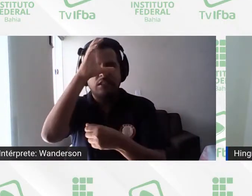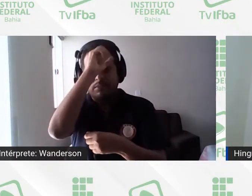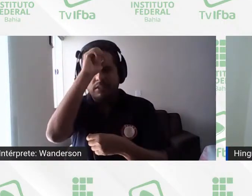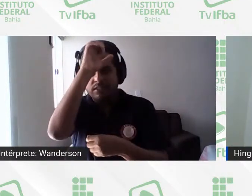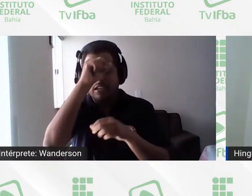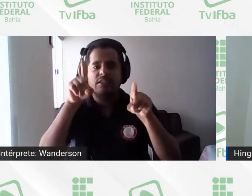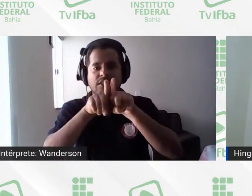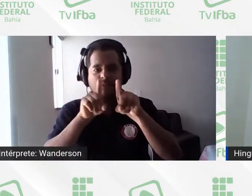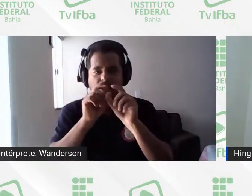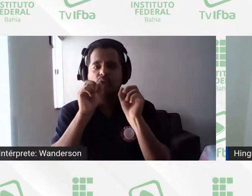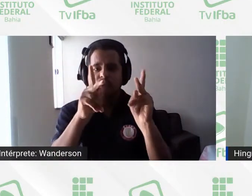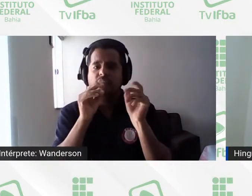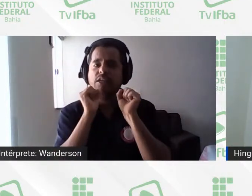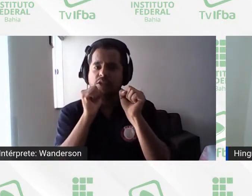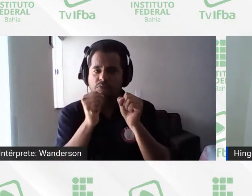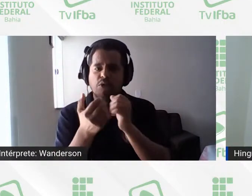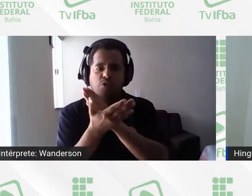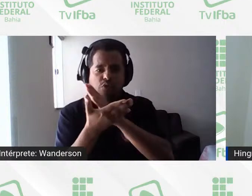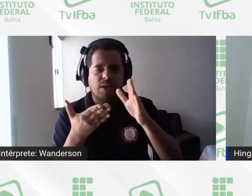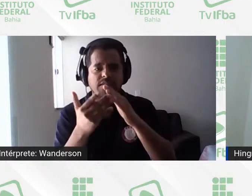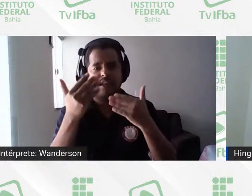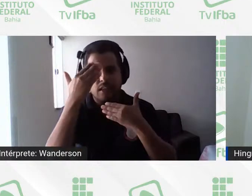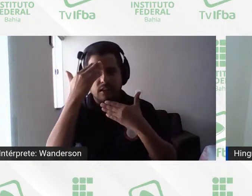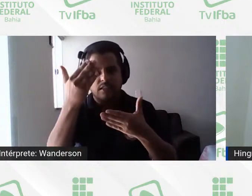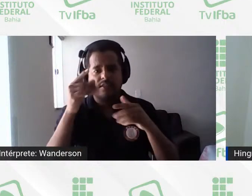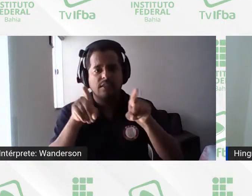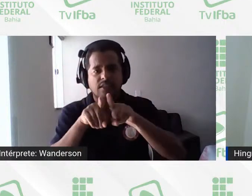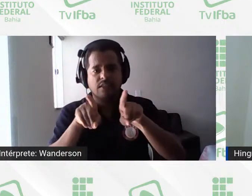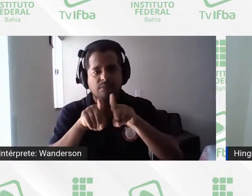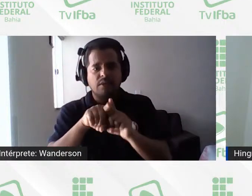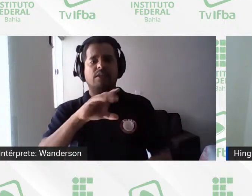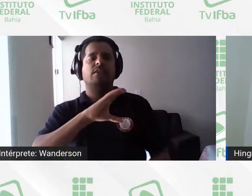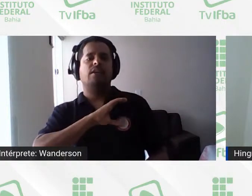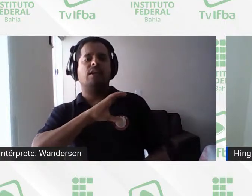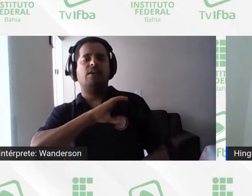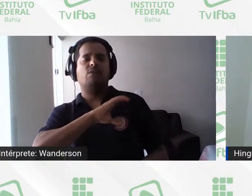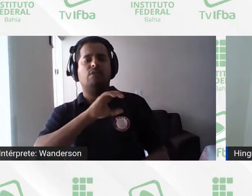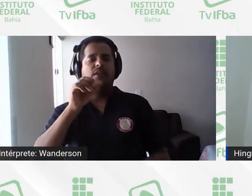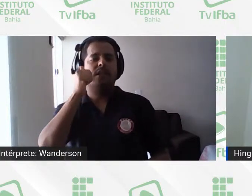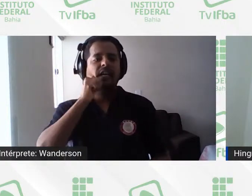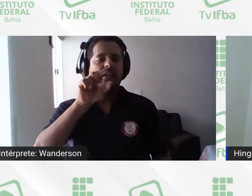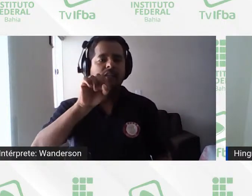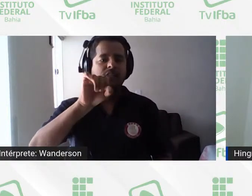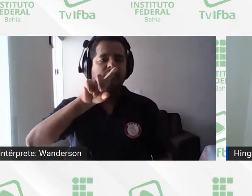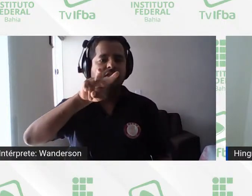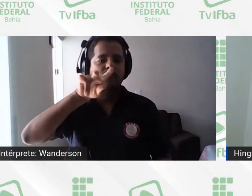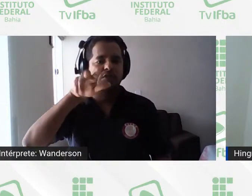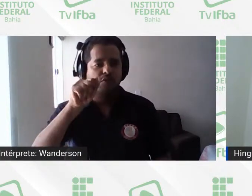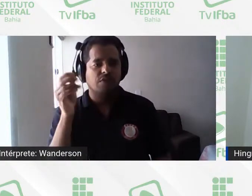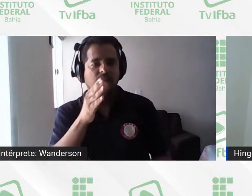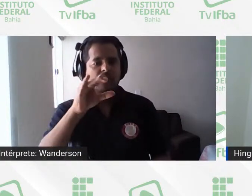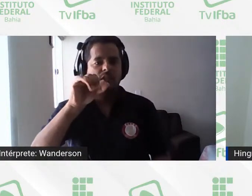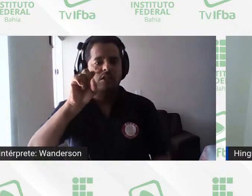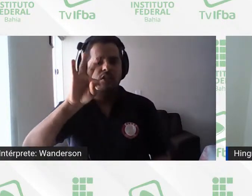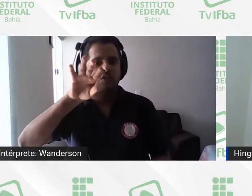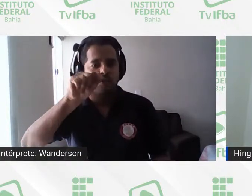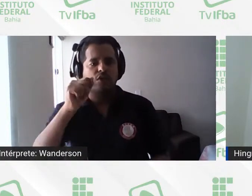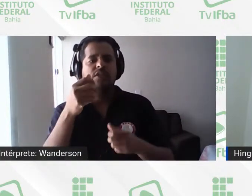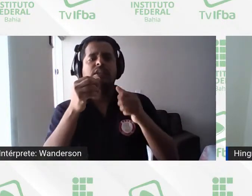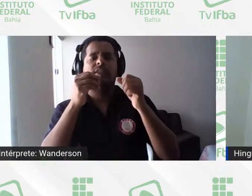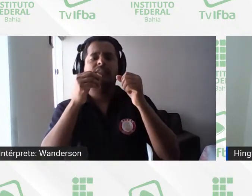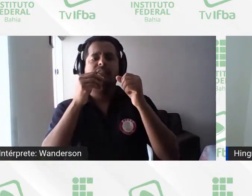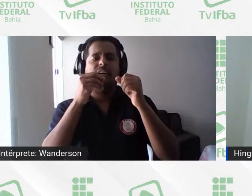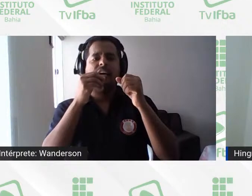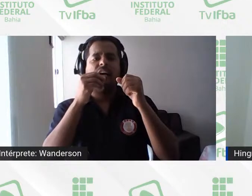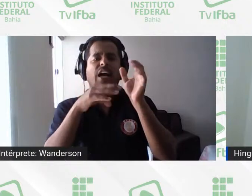aprendizados. Podemos começar. Agradecendo também a colega Silvia Costa, que está aqui assumindo o suporte